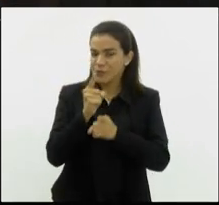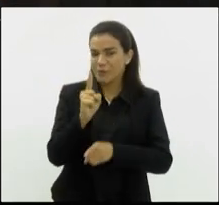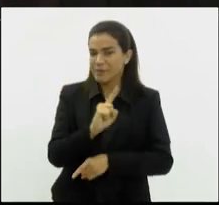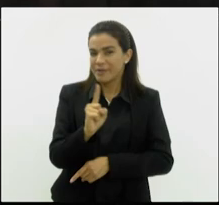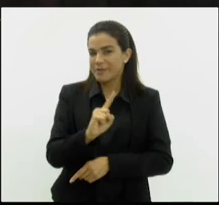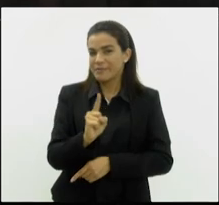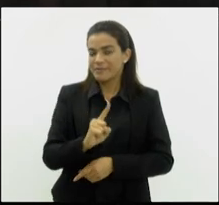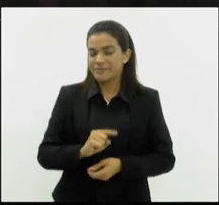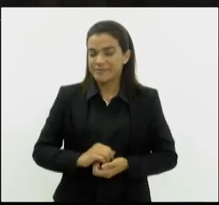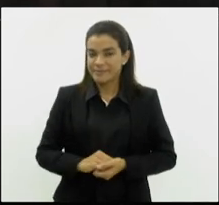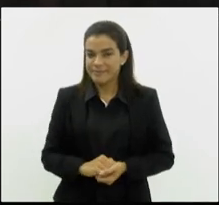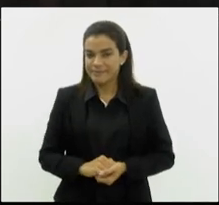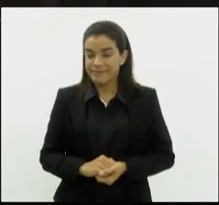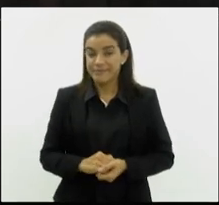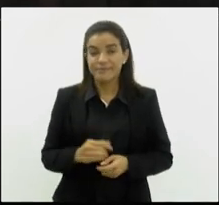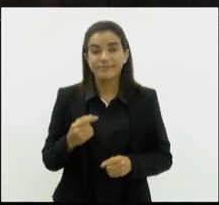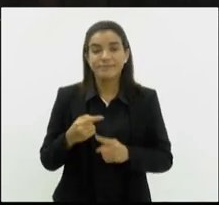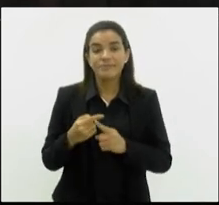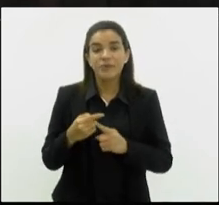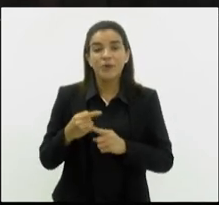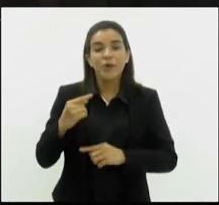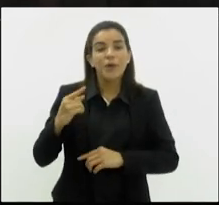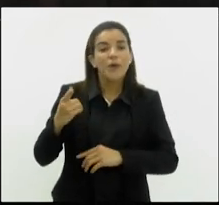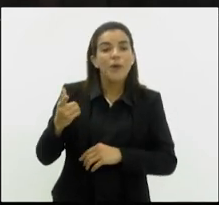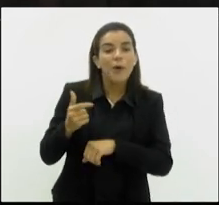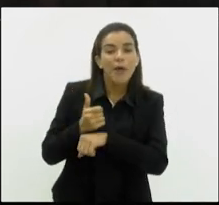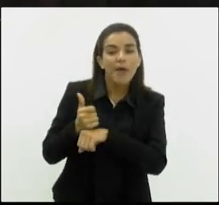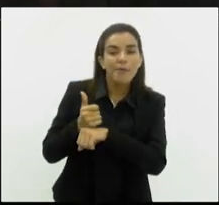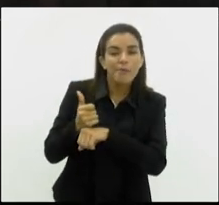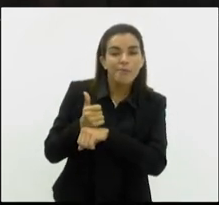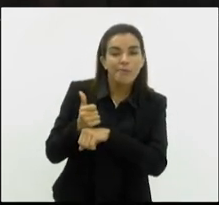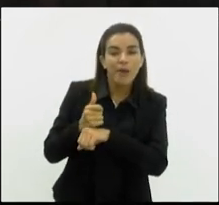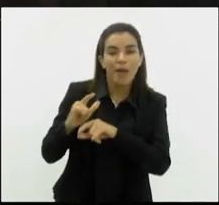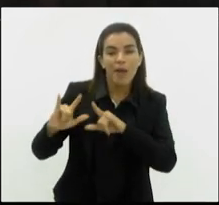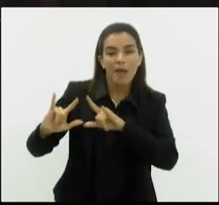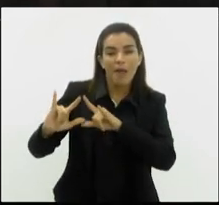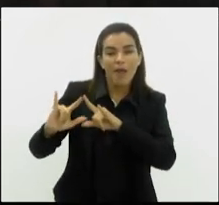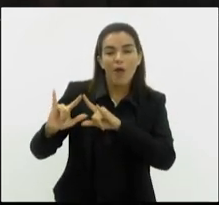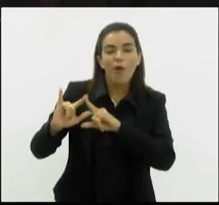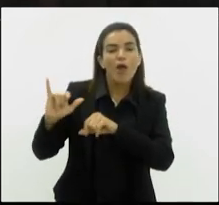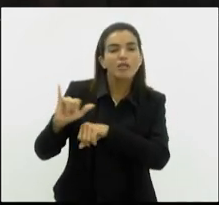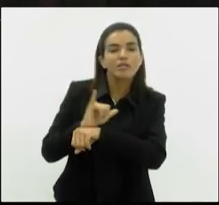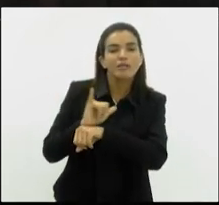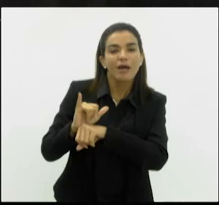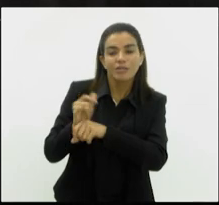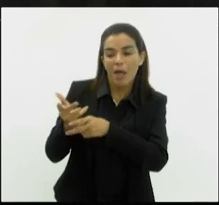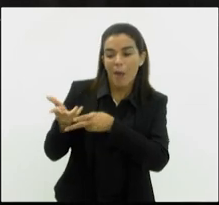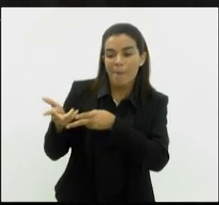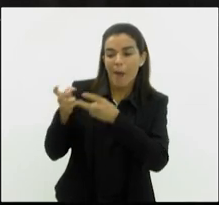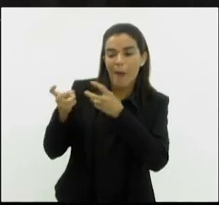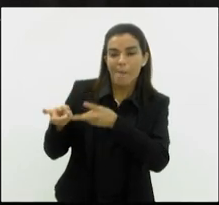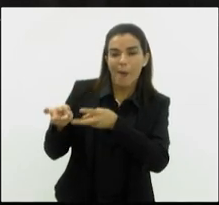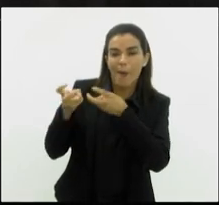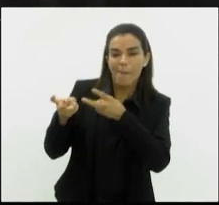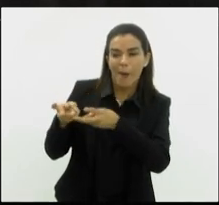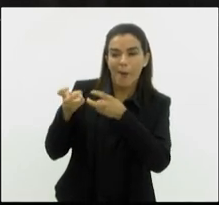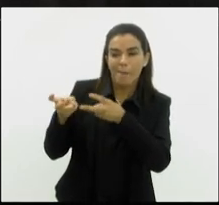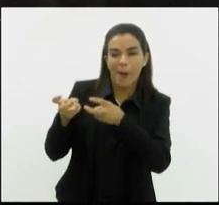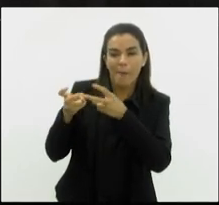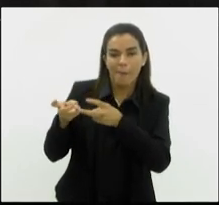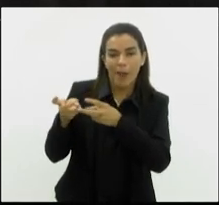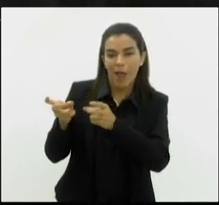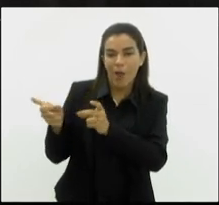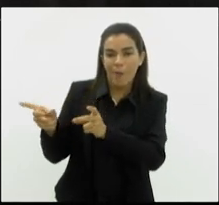Porque qualquer técnica de milícia é tomar dinheiro de quem produz. E